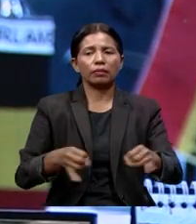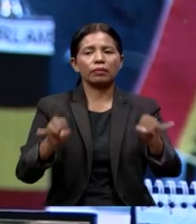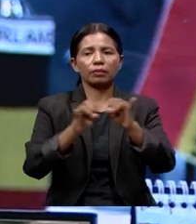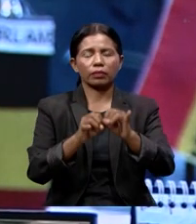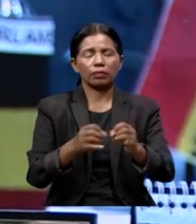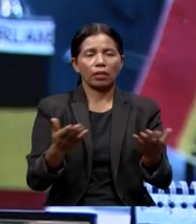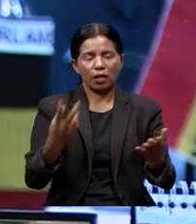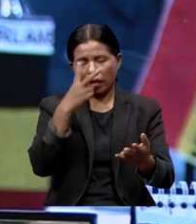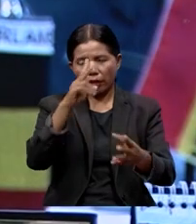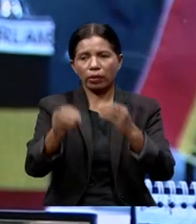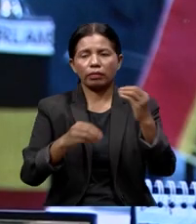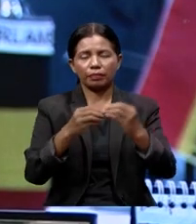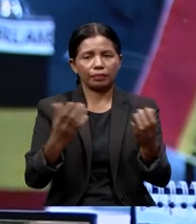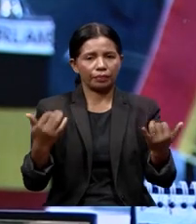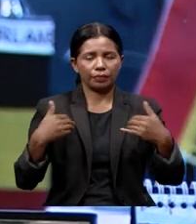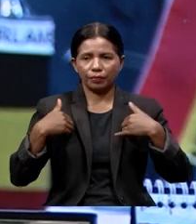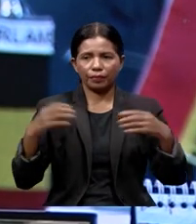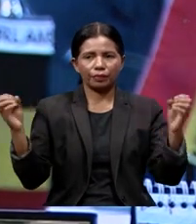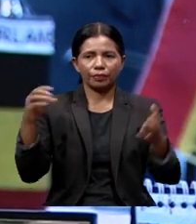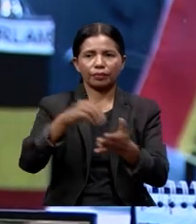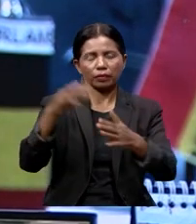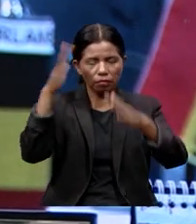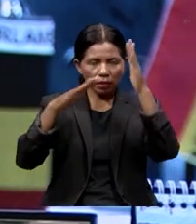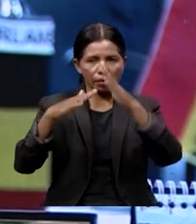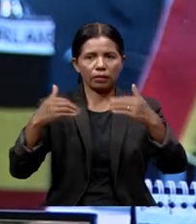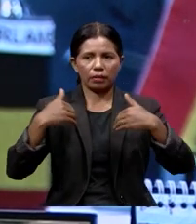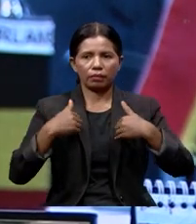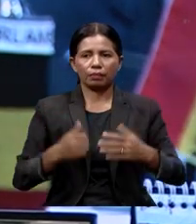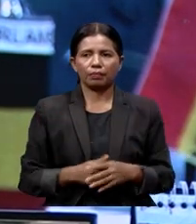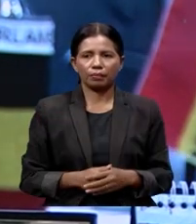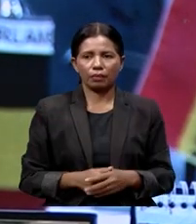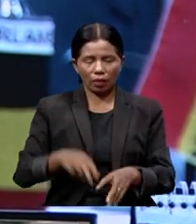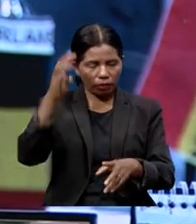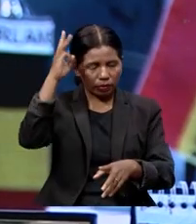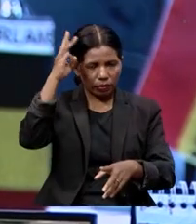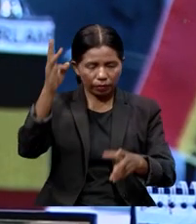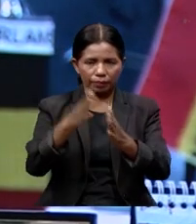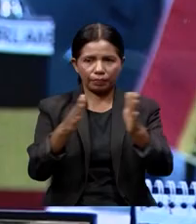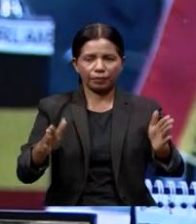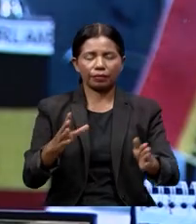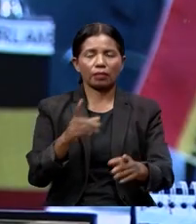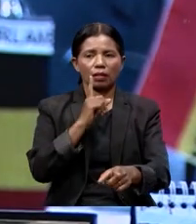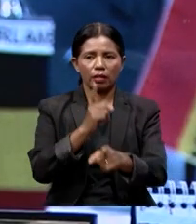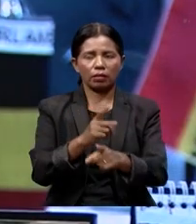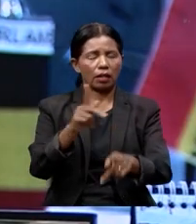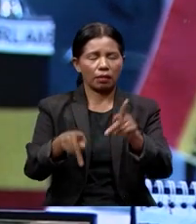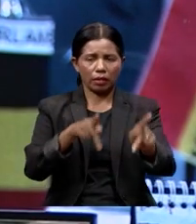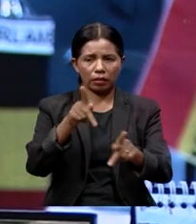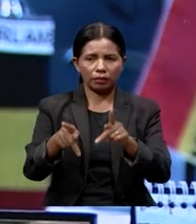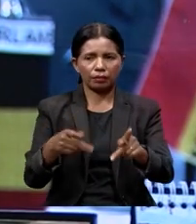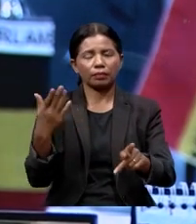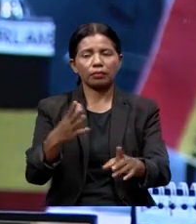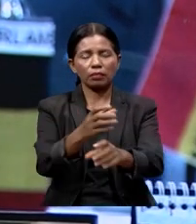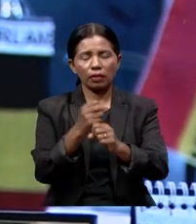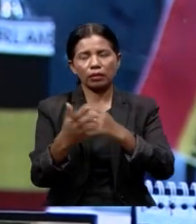da nega. A solução não podia ir lá, queria faltar um problema aqui. Nem a preocupação de ver uma pertinente tempestade, também é uma povo vai banhar, vai